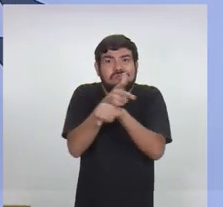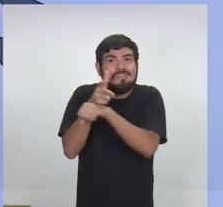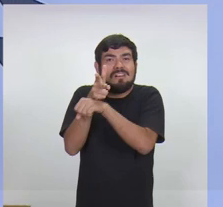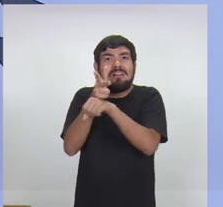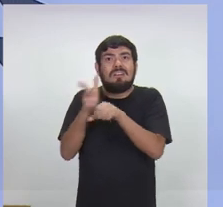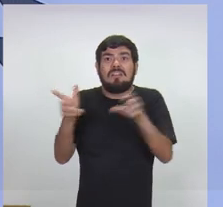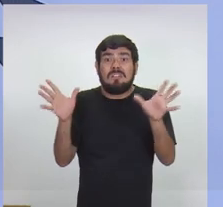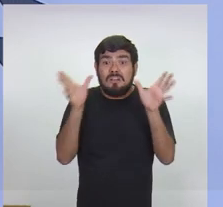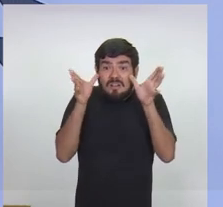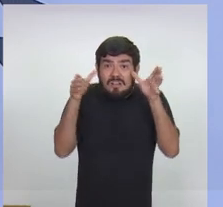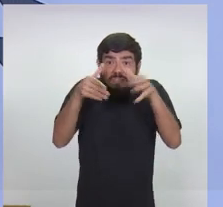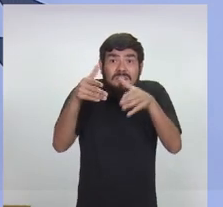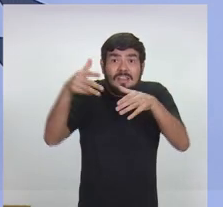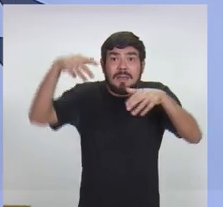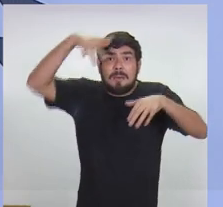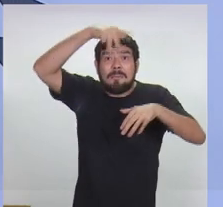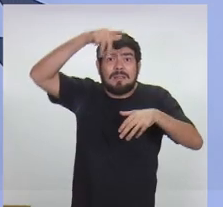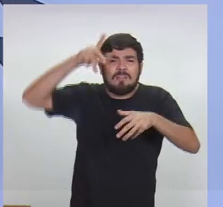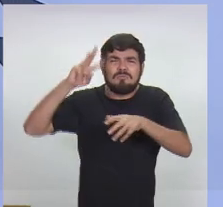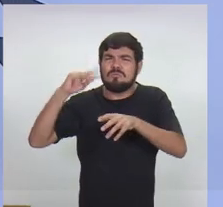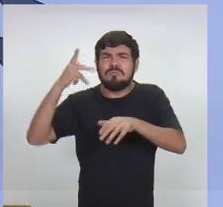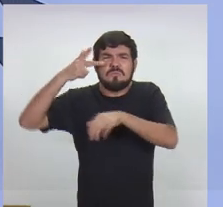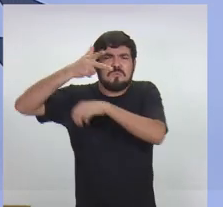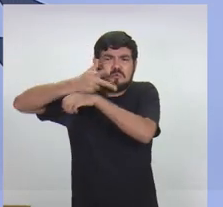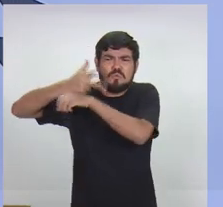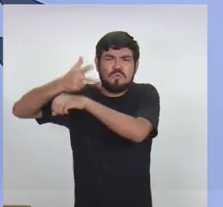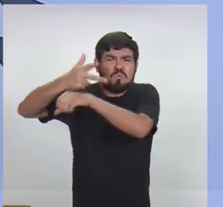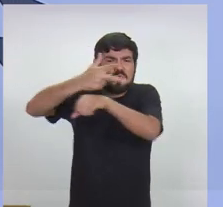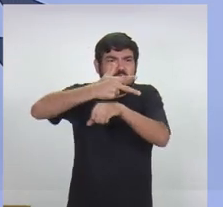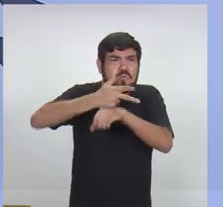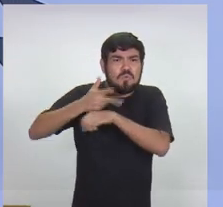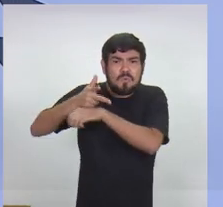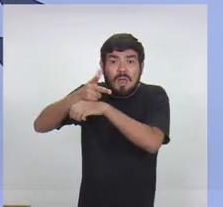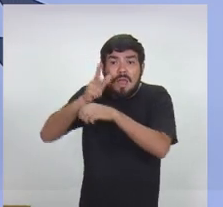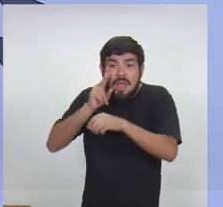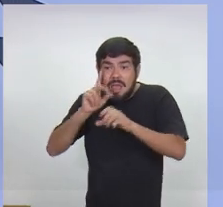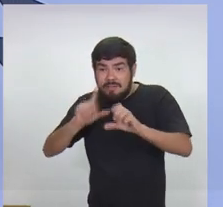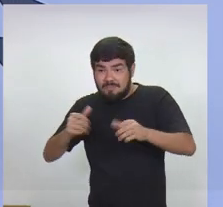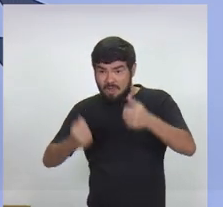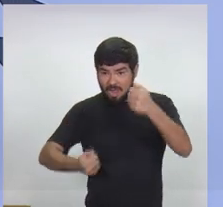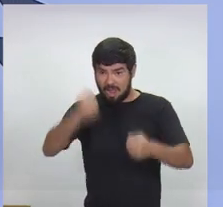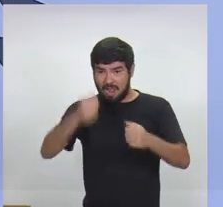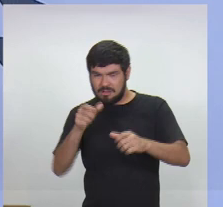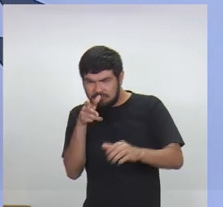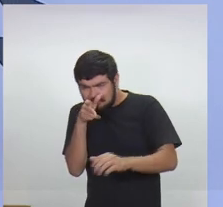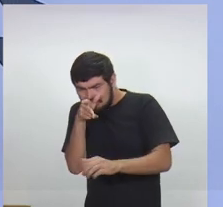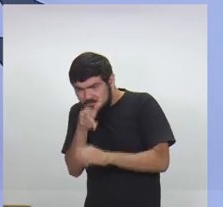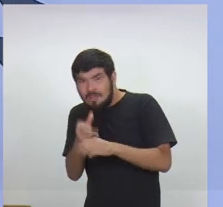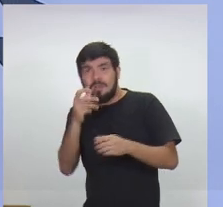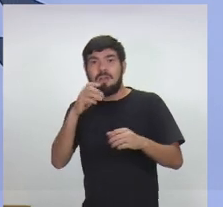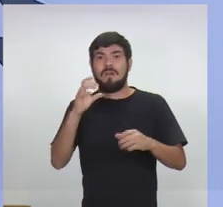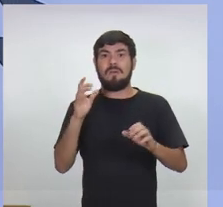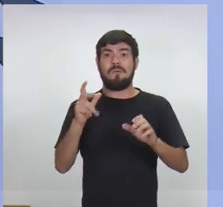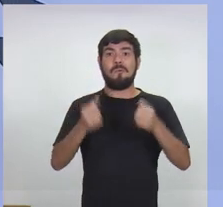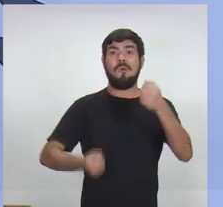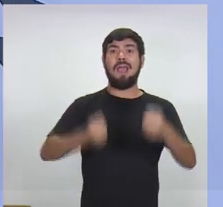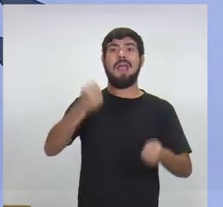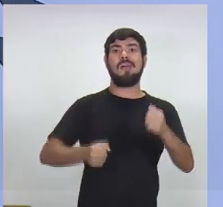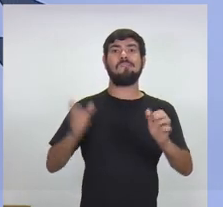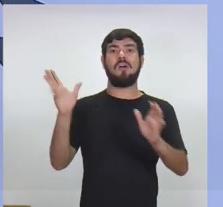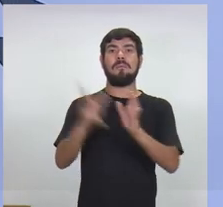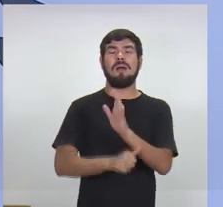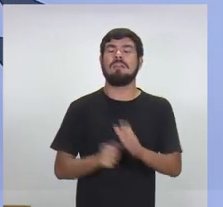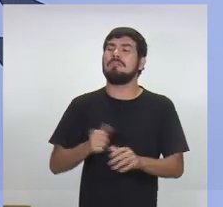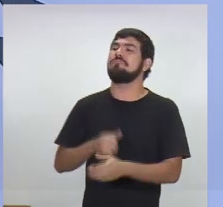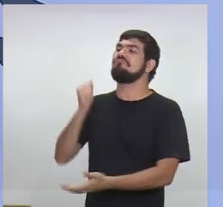a cidade de manaus com câmeras para leitura das placas de veículos todas as vezes que um carro foi roubado seu ela